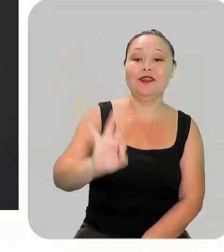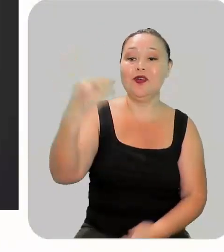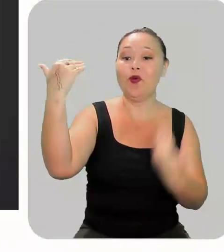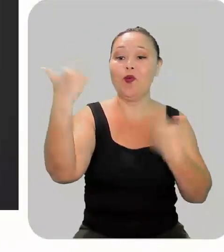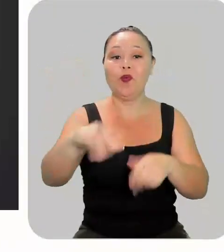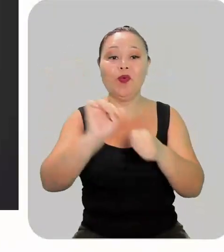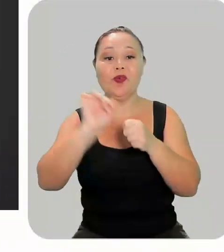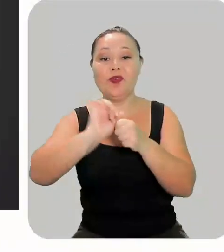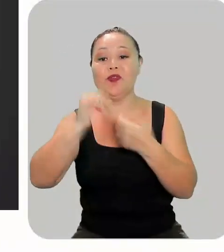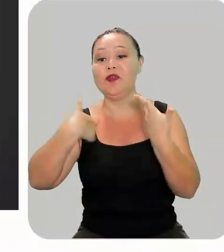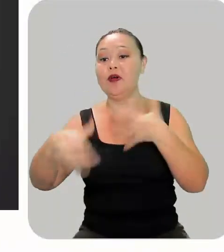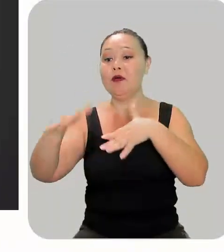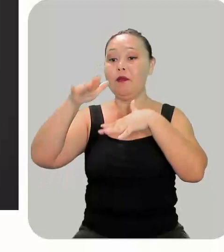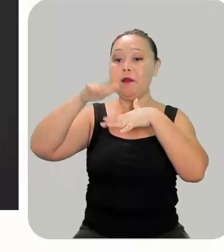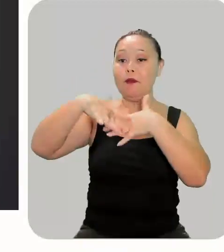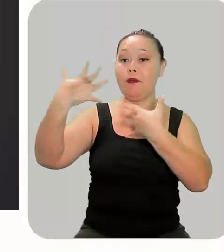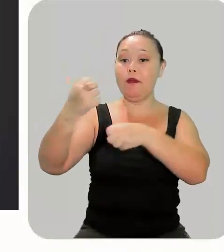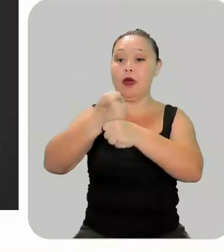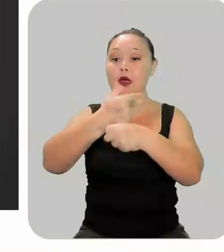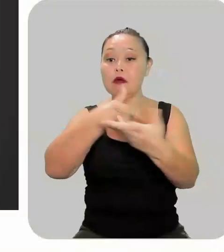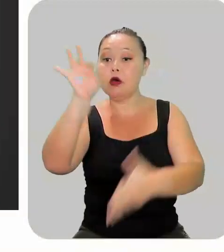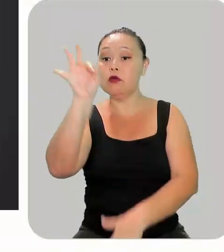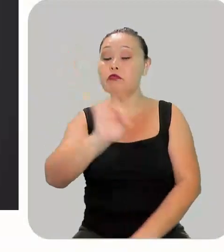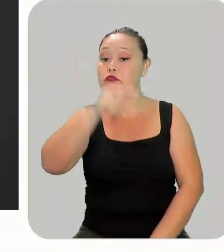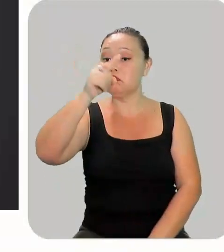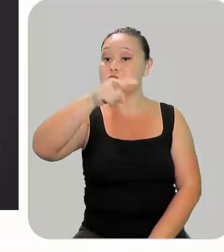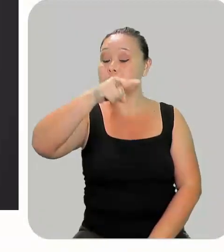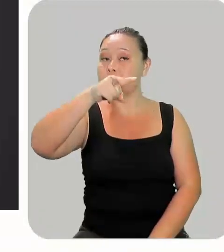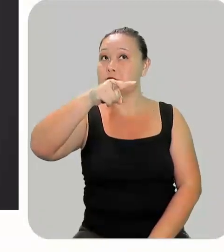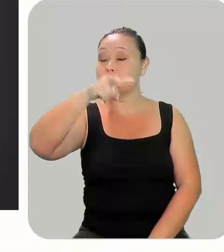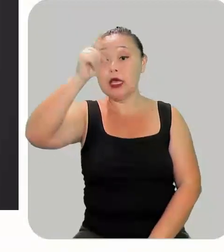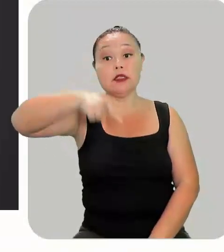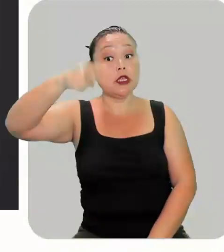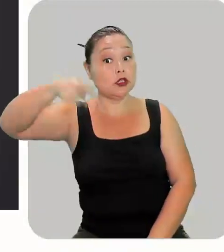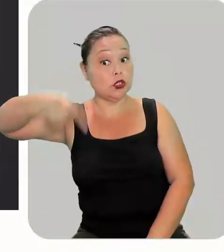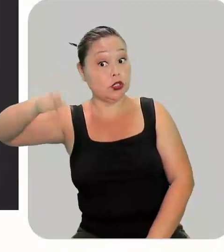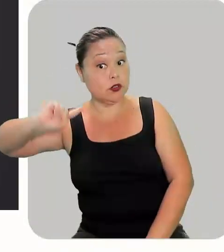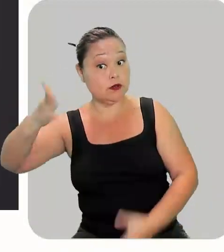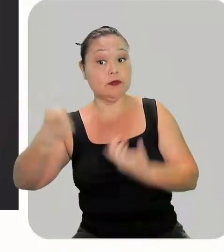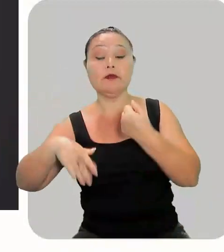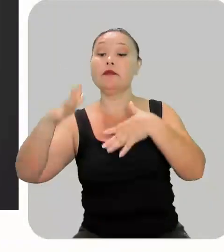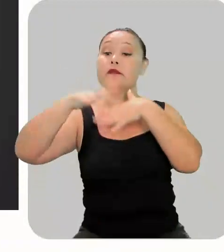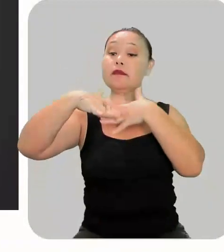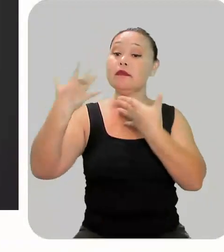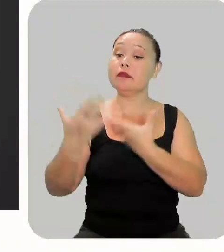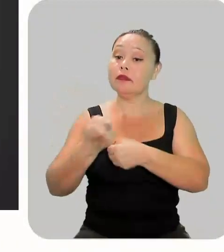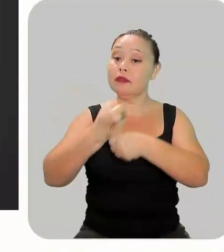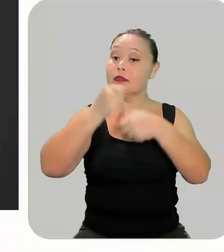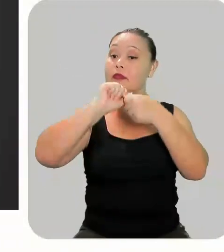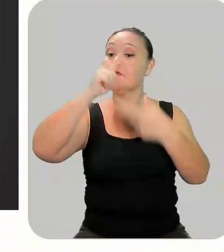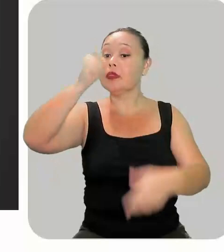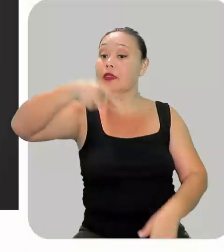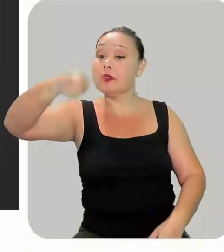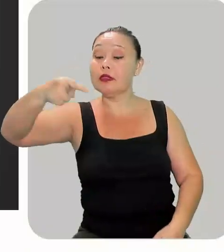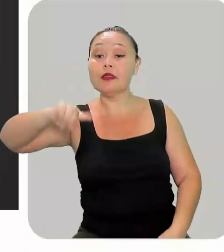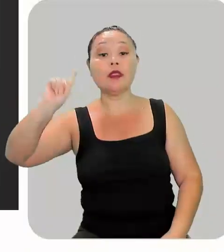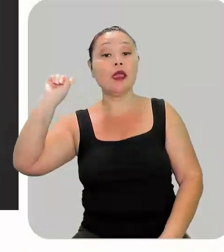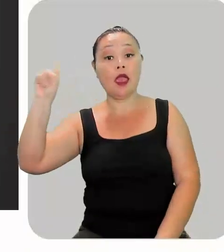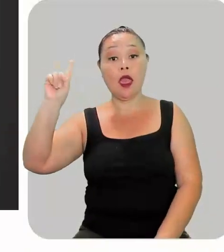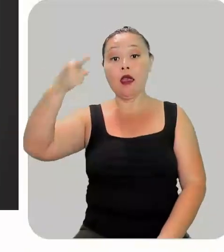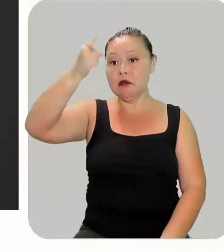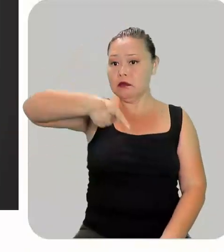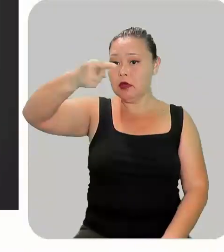prova, matemática financeira e estatística, tá? Matemática financeira e estatística. Aqui nessa parte